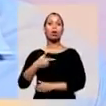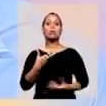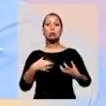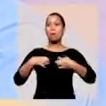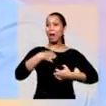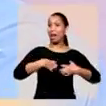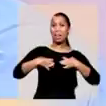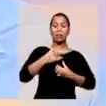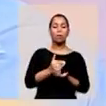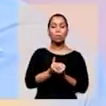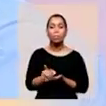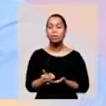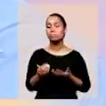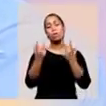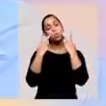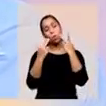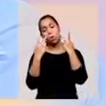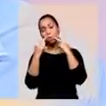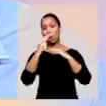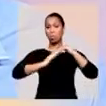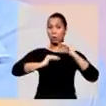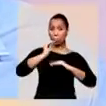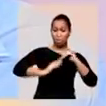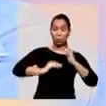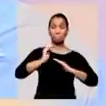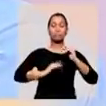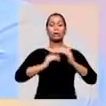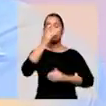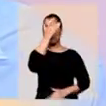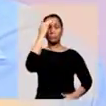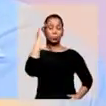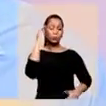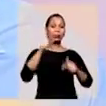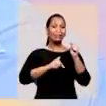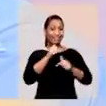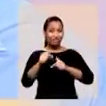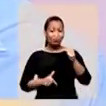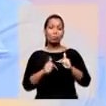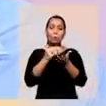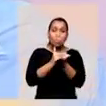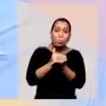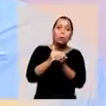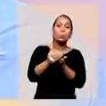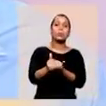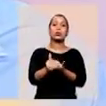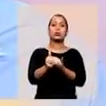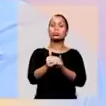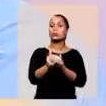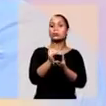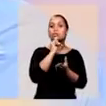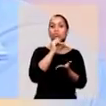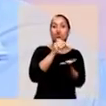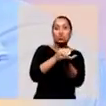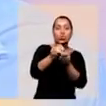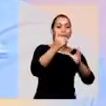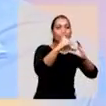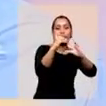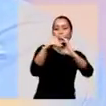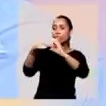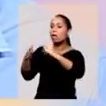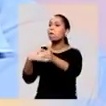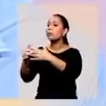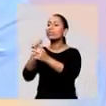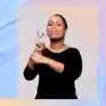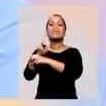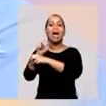um certo desespero. E aí é normal que esse profissional, essa pessoa que está no mercado, ela comece a enviar currículo para qualquer vaga.